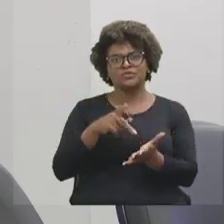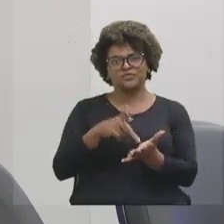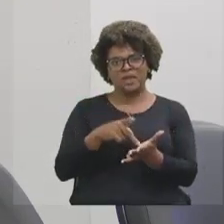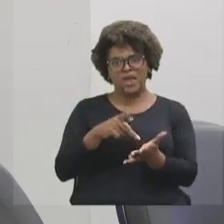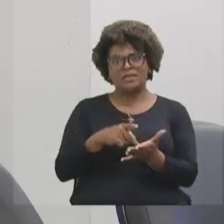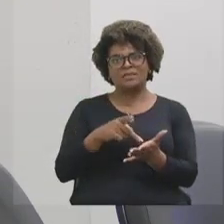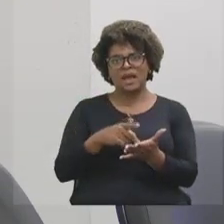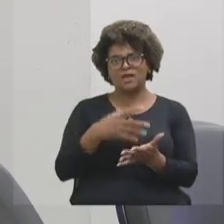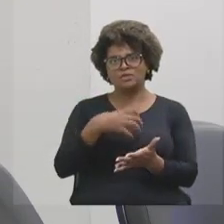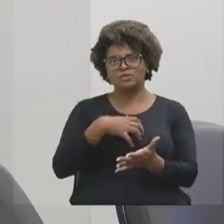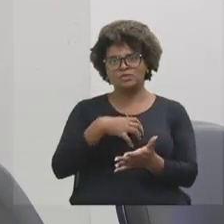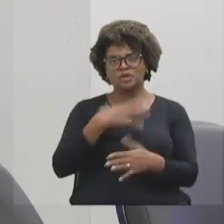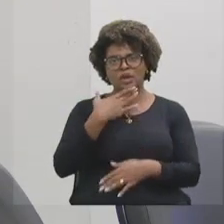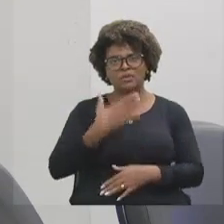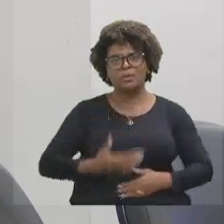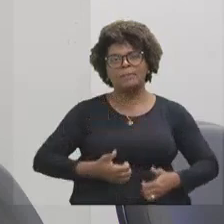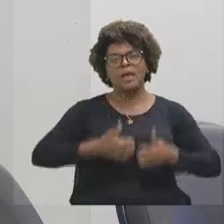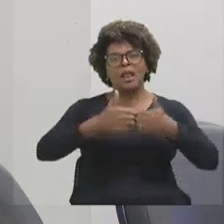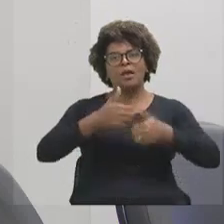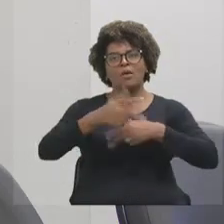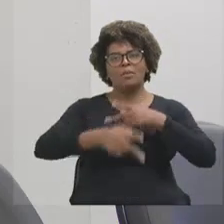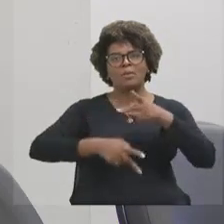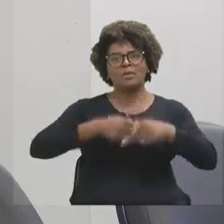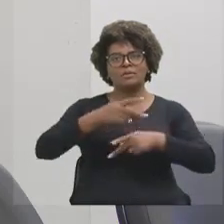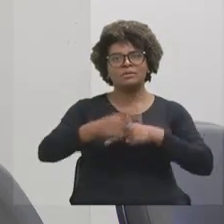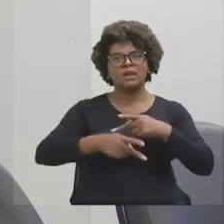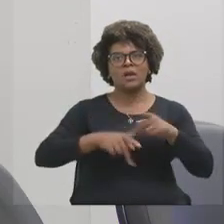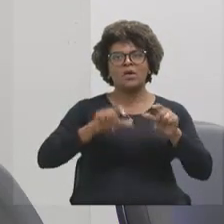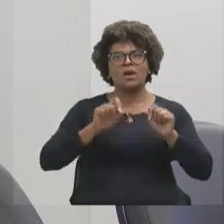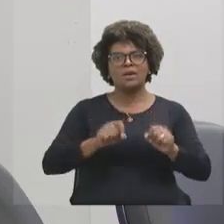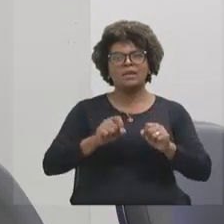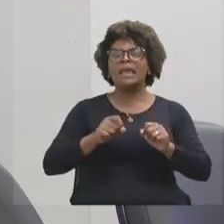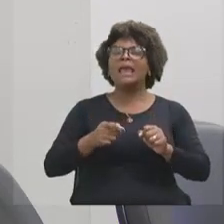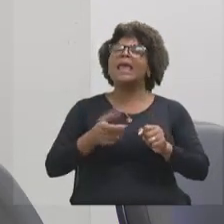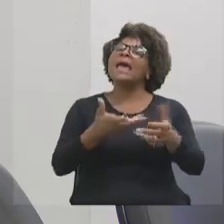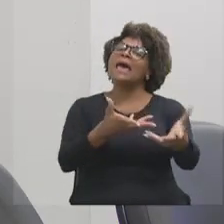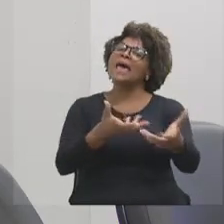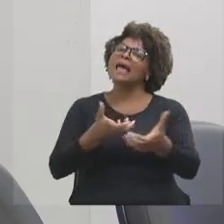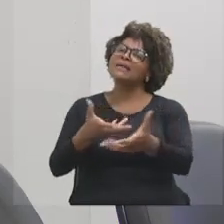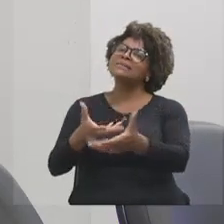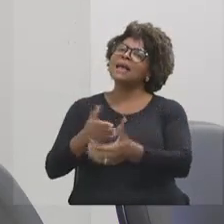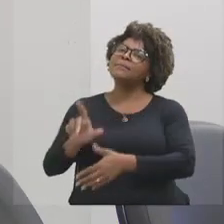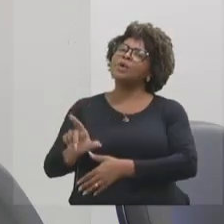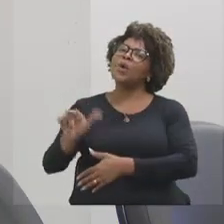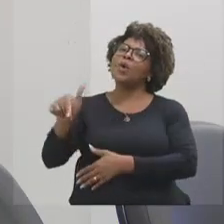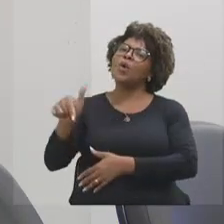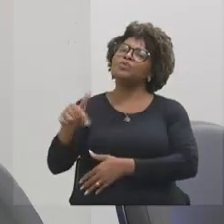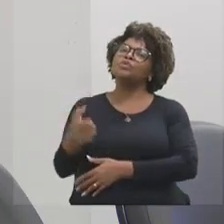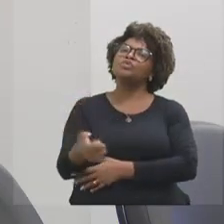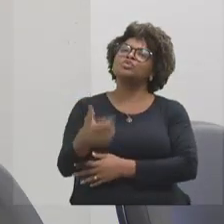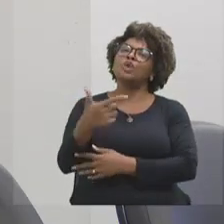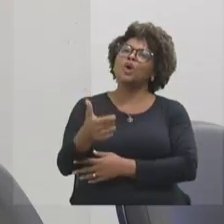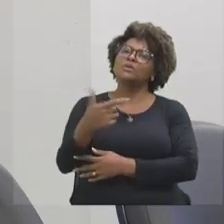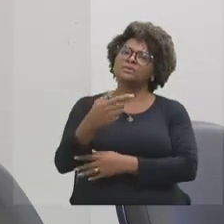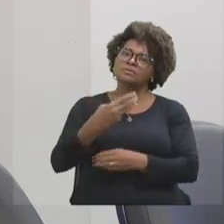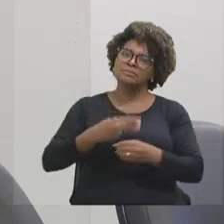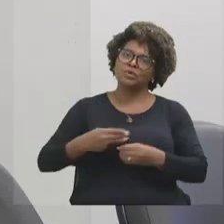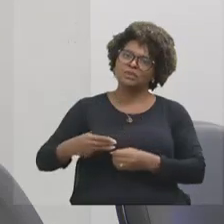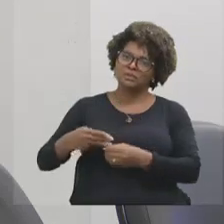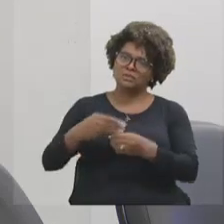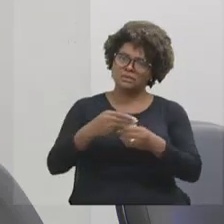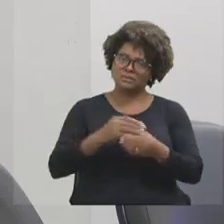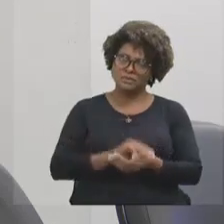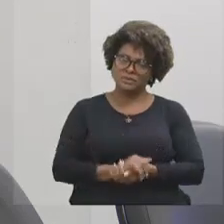de forma mais efetiva para nossa população que também atende 12 municípios a nossa região é esses valores mesmo que são necessários